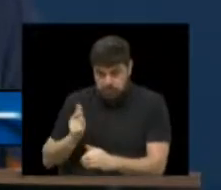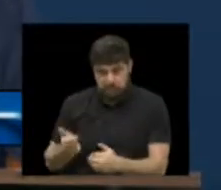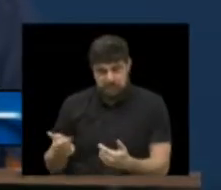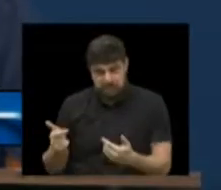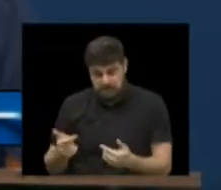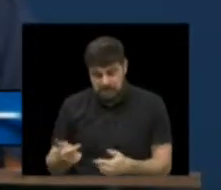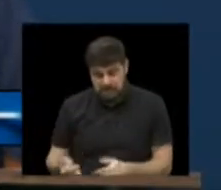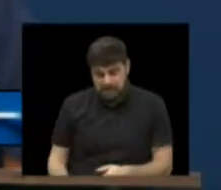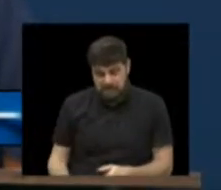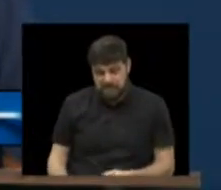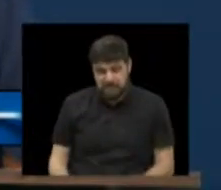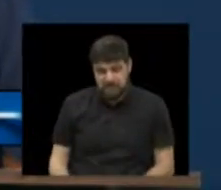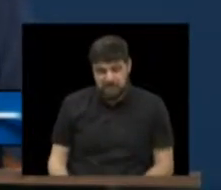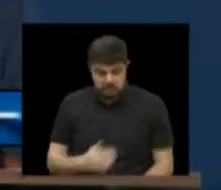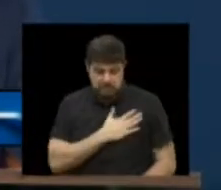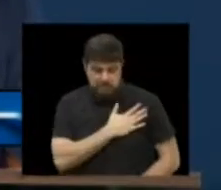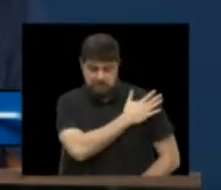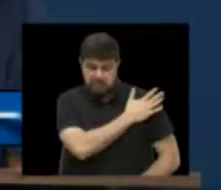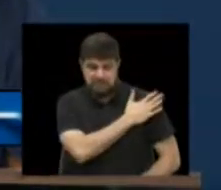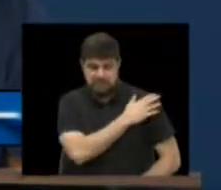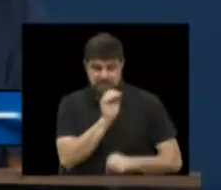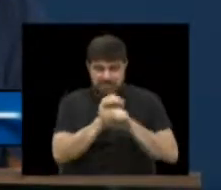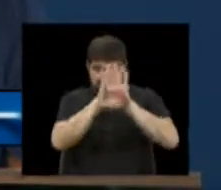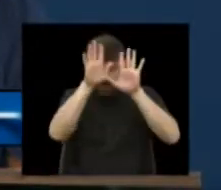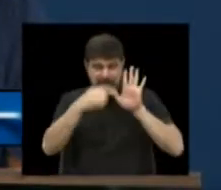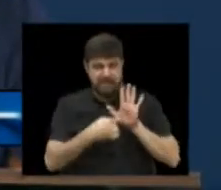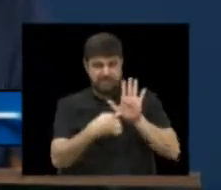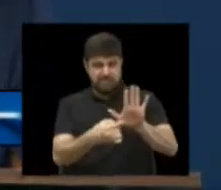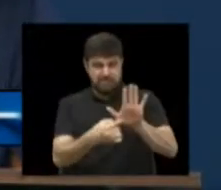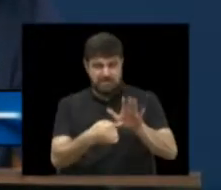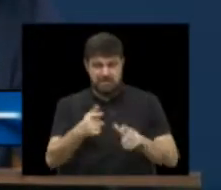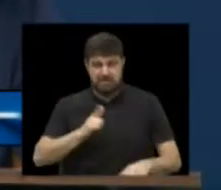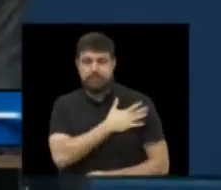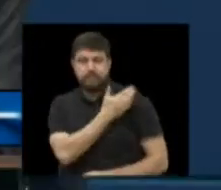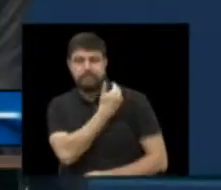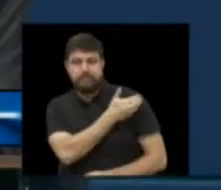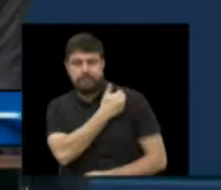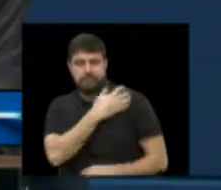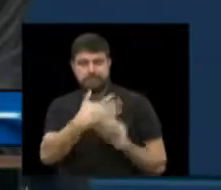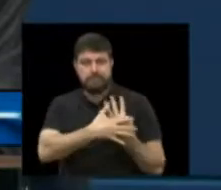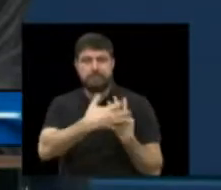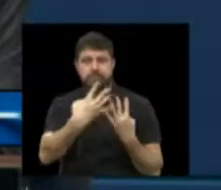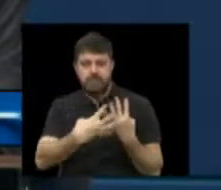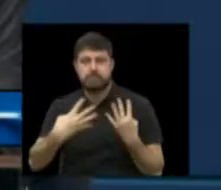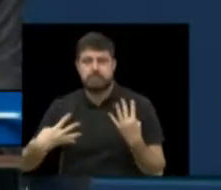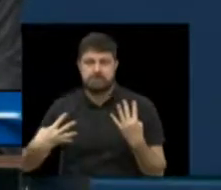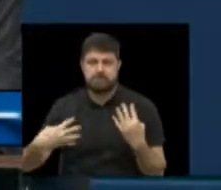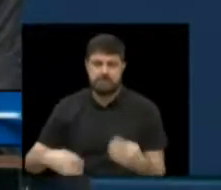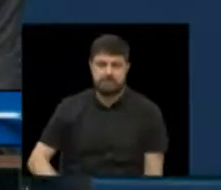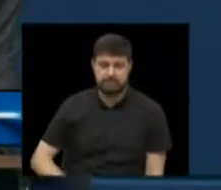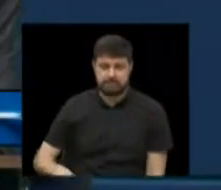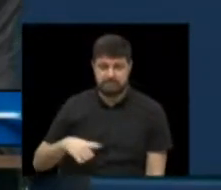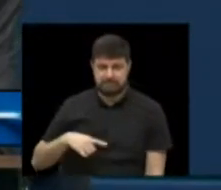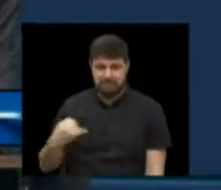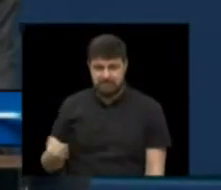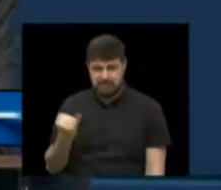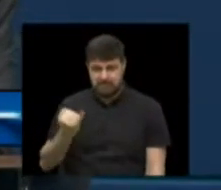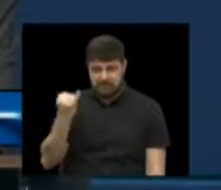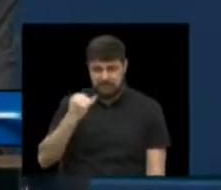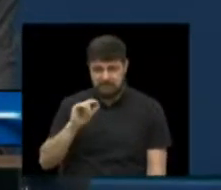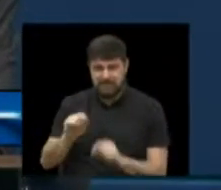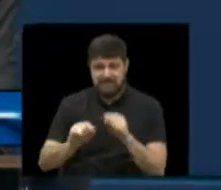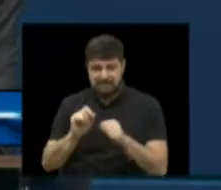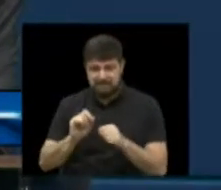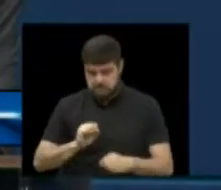o preconceito não aparece tanto, o número de suicídios cai. É muito importante falar disso aqui hoje, porque quem faz o discurso de